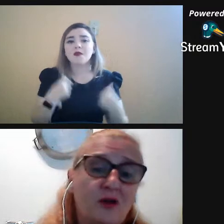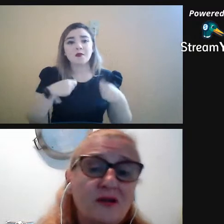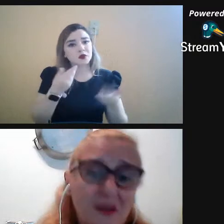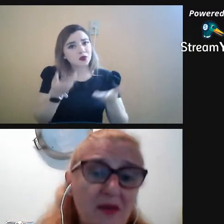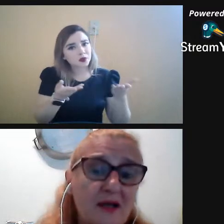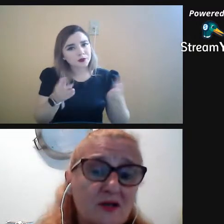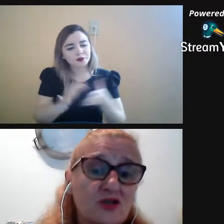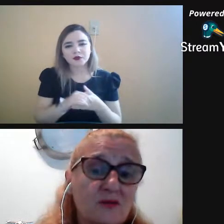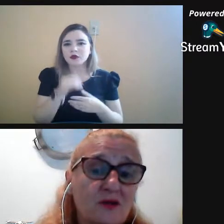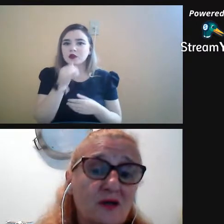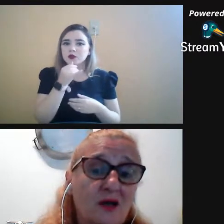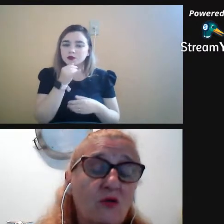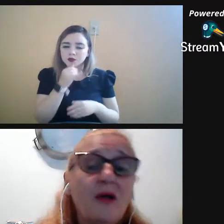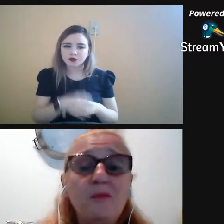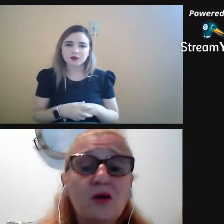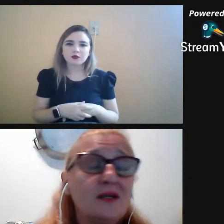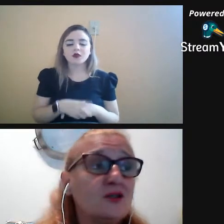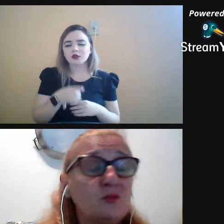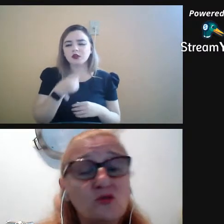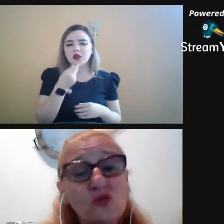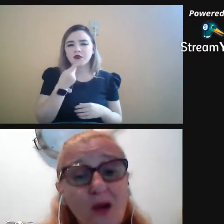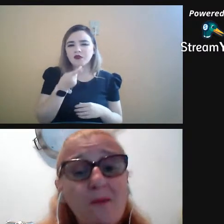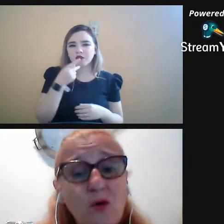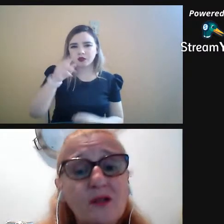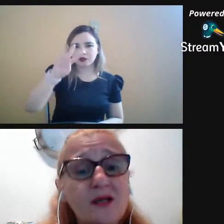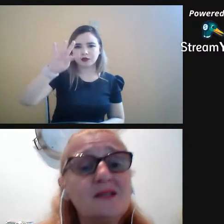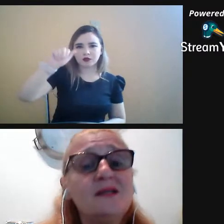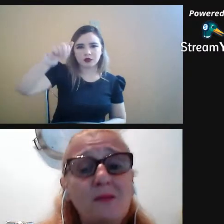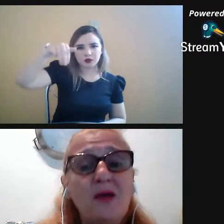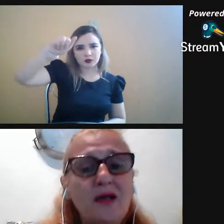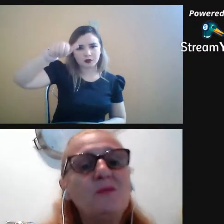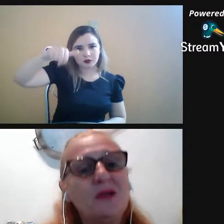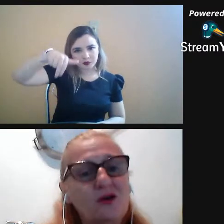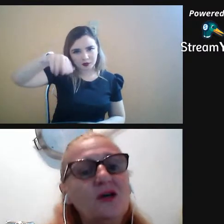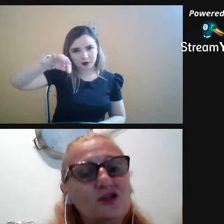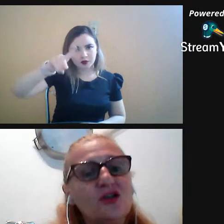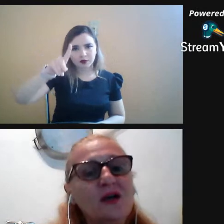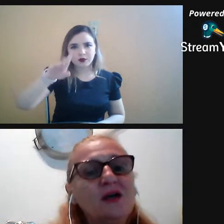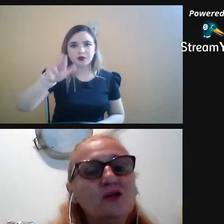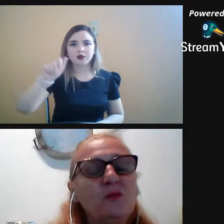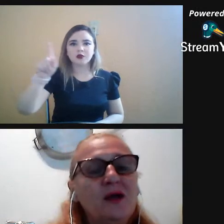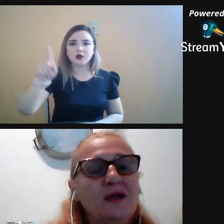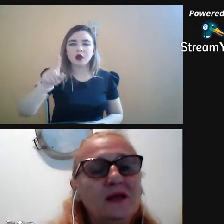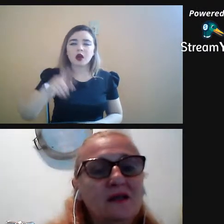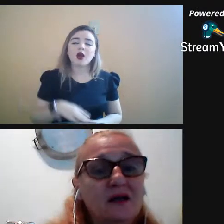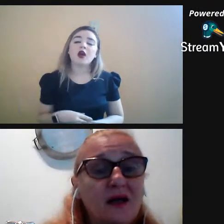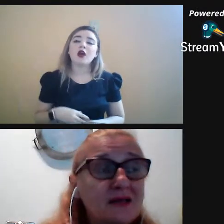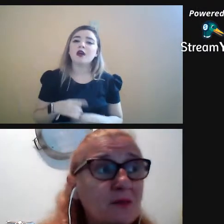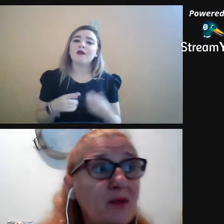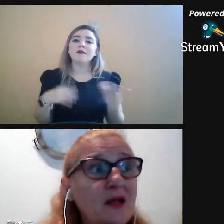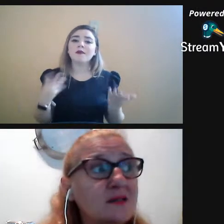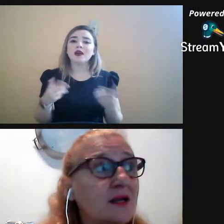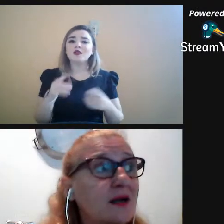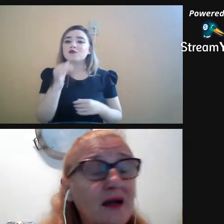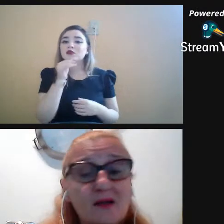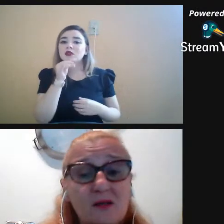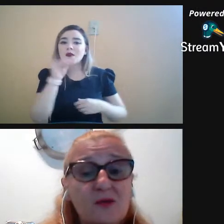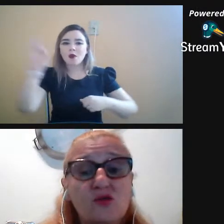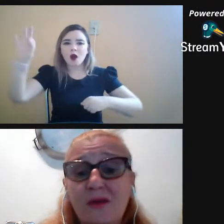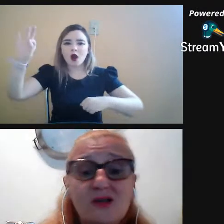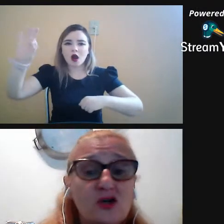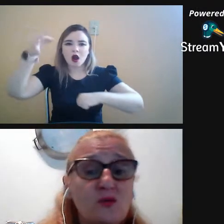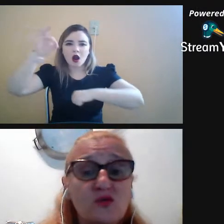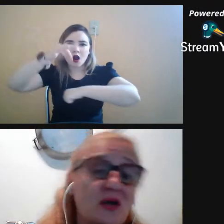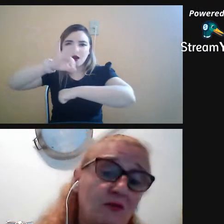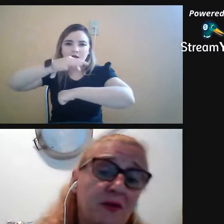tamanduás, eu falo das abelhas. Qual a importância, uhum, das pessoas? Qual a importância da abelha para nós no planeta? As abelhas, ela é a